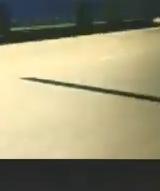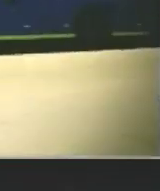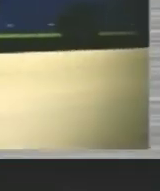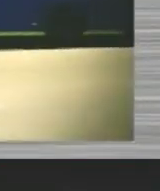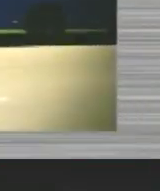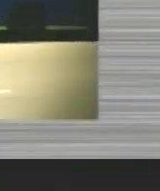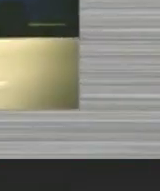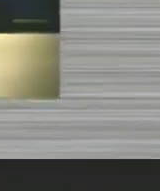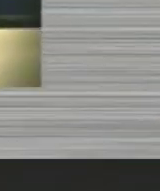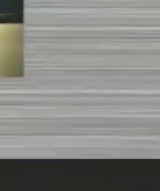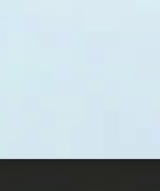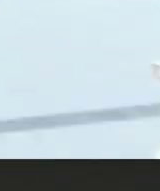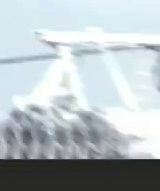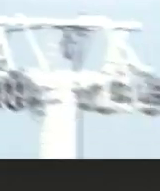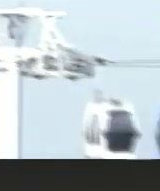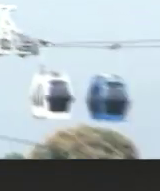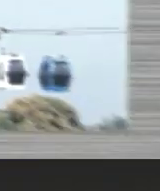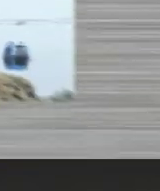urbana.